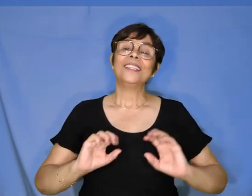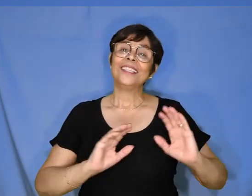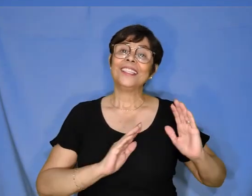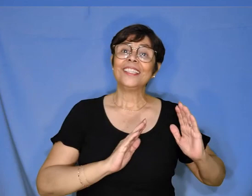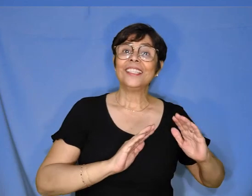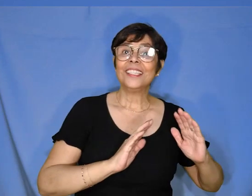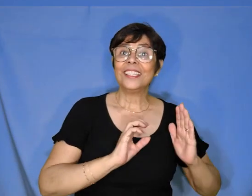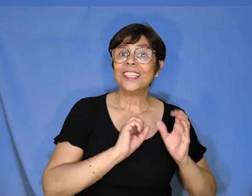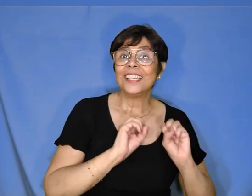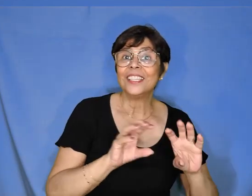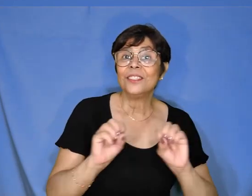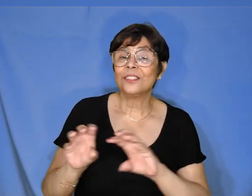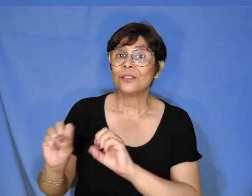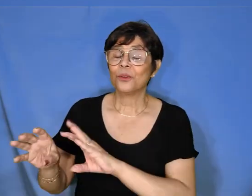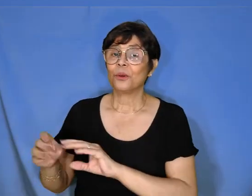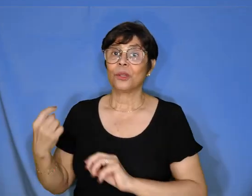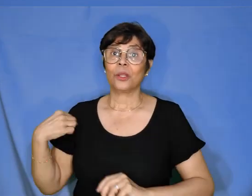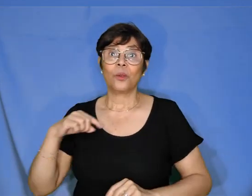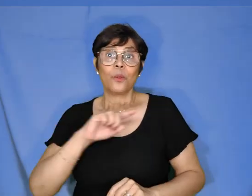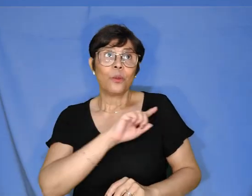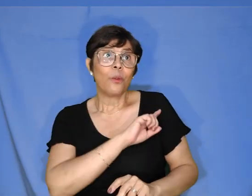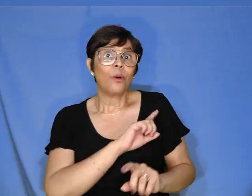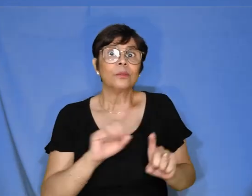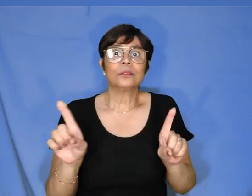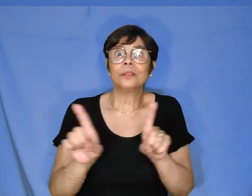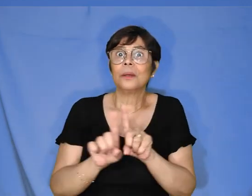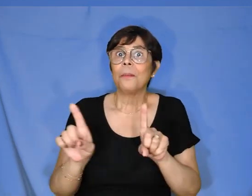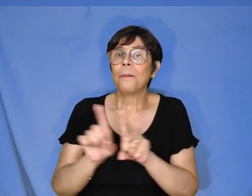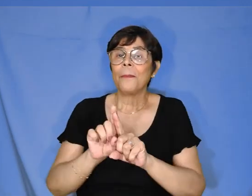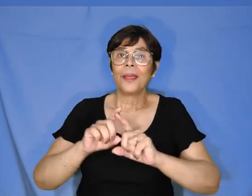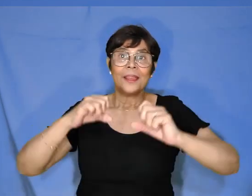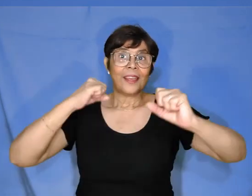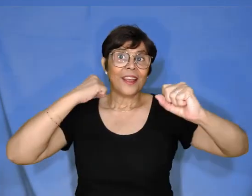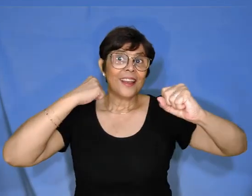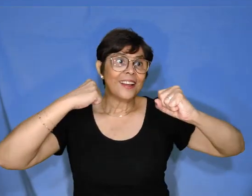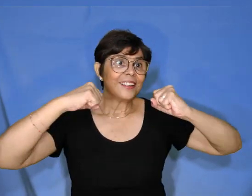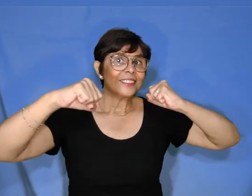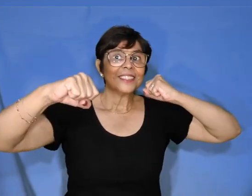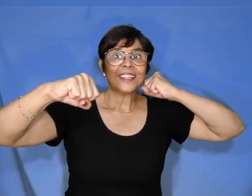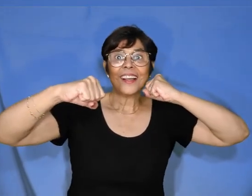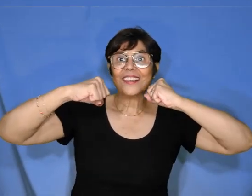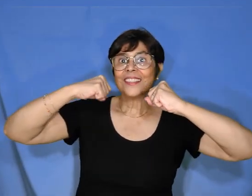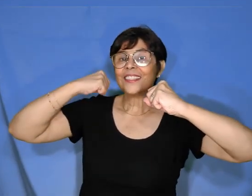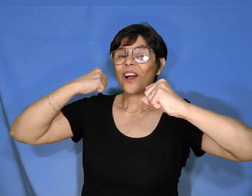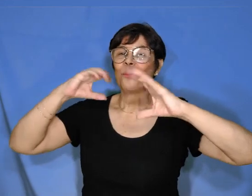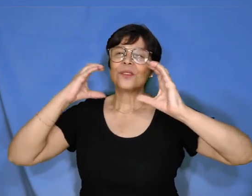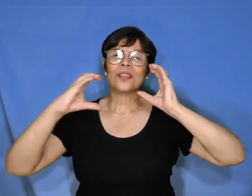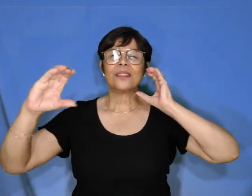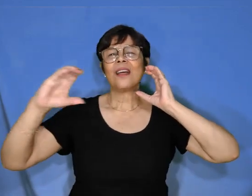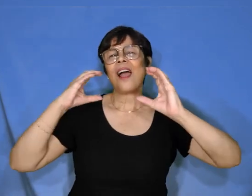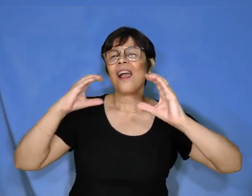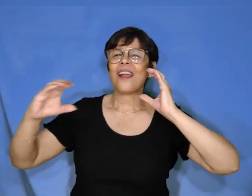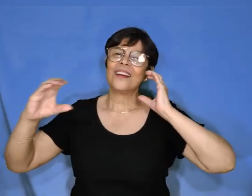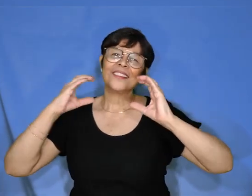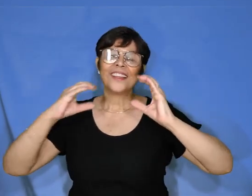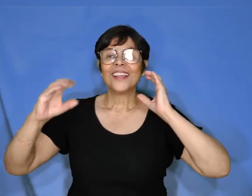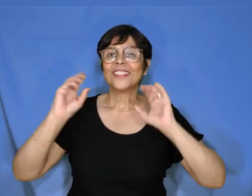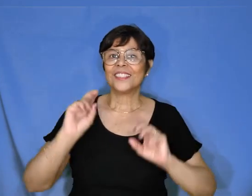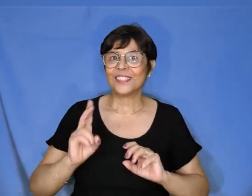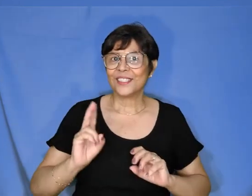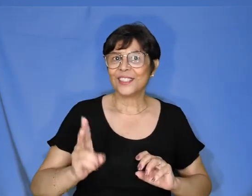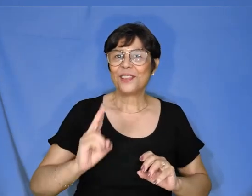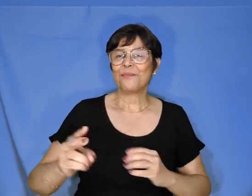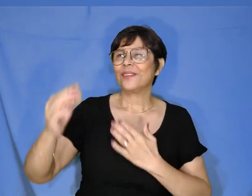de coração ao Senhor, com hinos e cânticos espirituais. Falei o que era salmos, hinos, cânticos